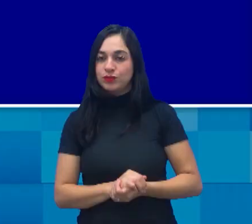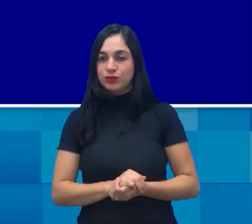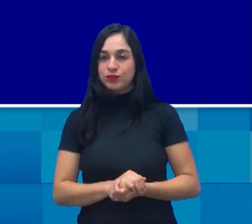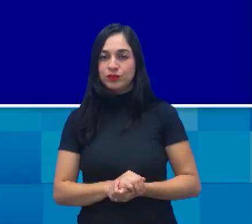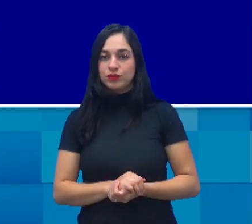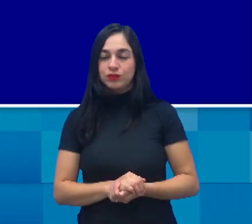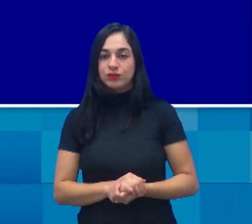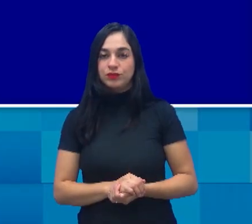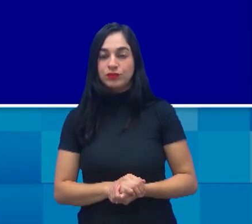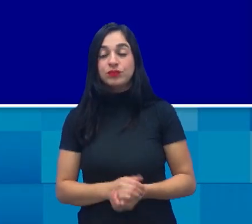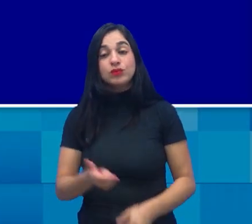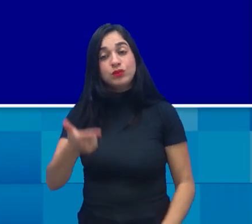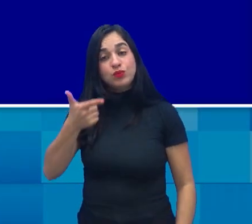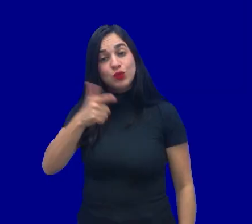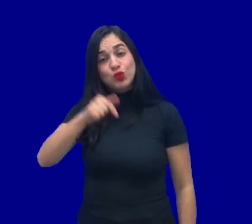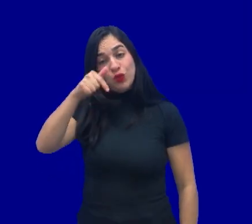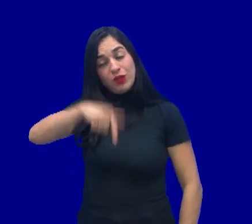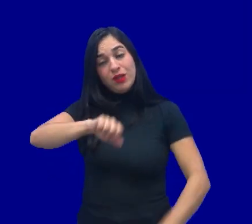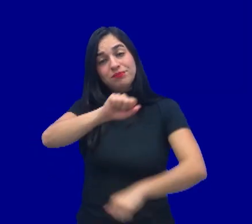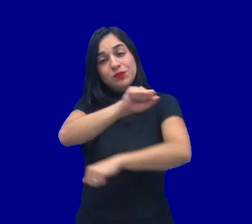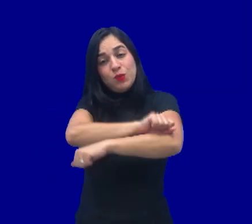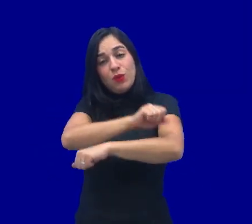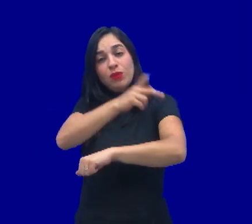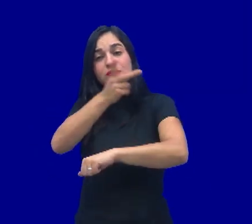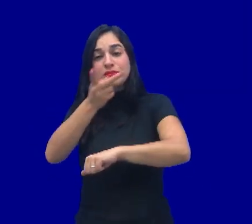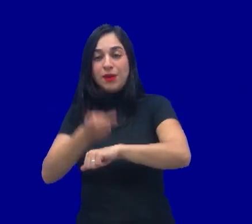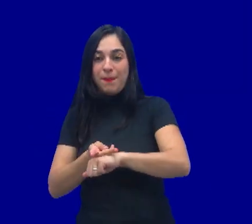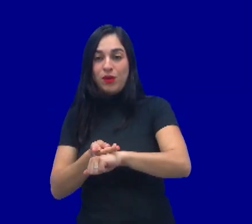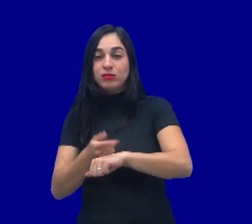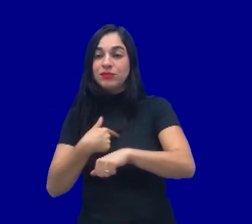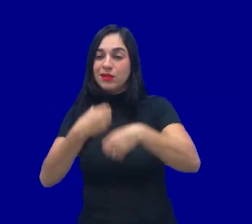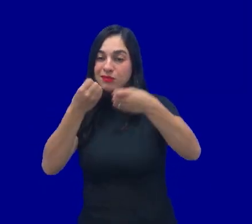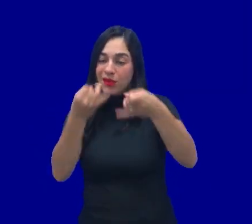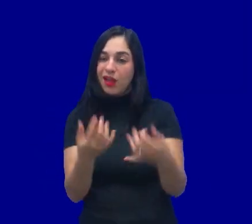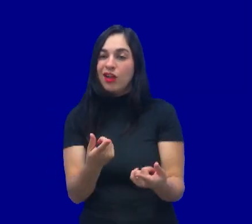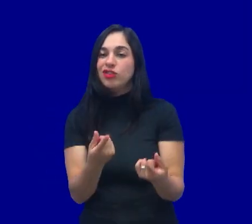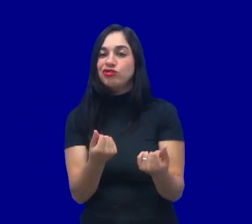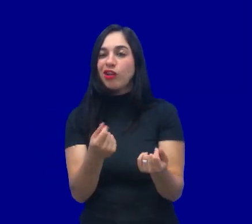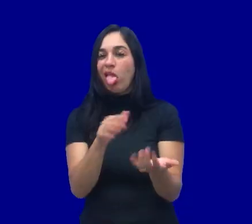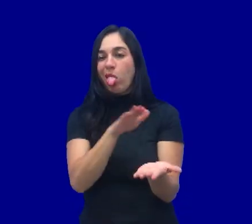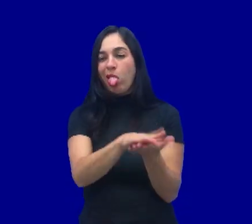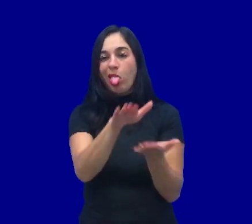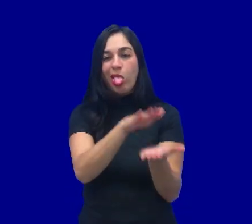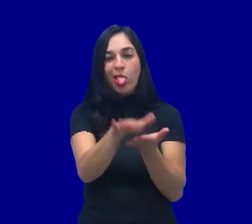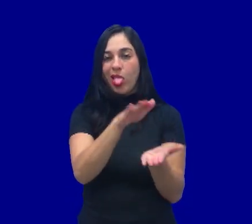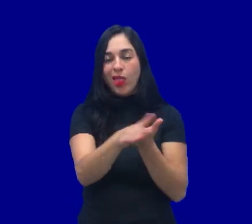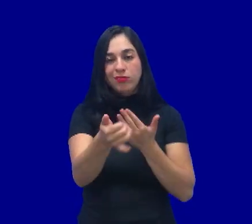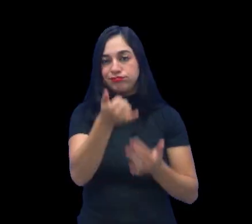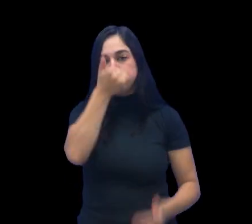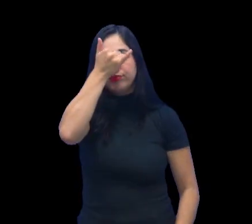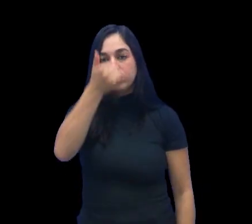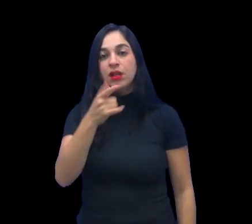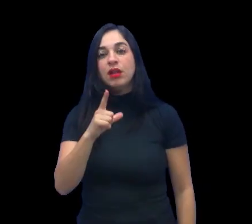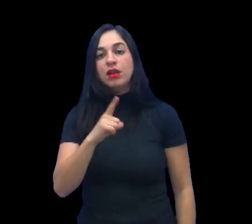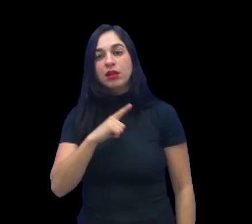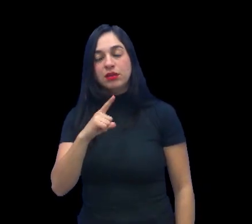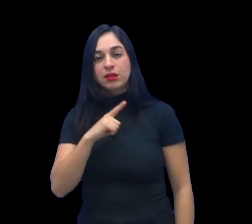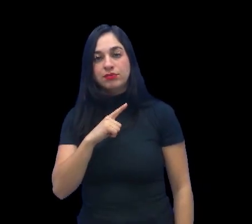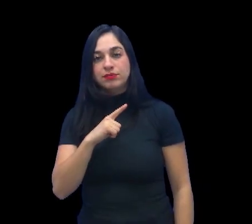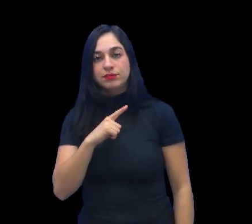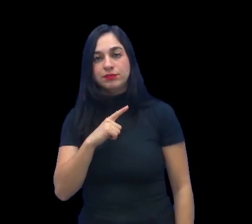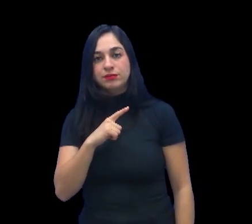De volta aqui ao Alto da Ponte, como eu disse, prefeito, rasgou dinheiro. Na sequência da pintura, fizeram uma ciclovia.